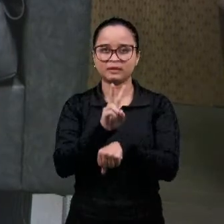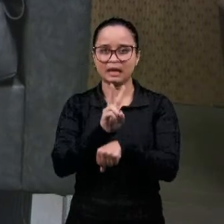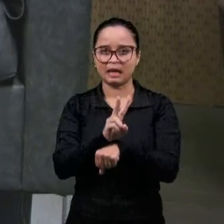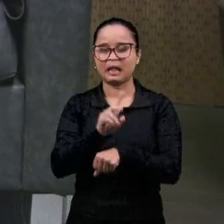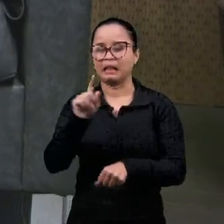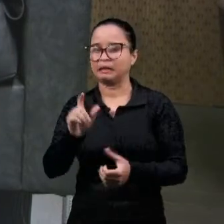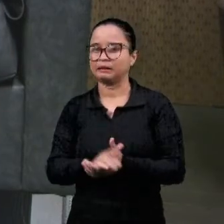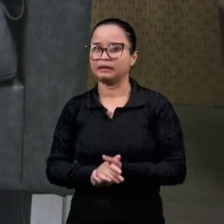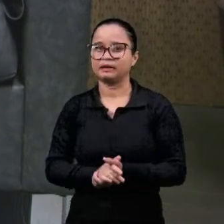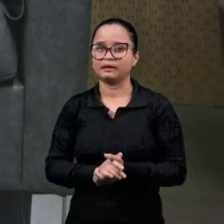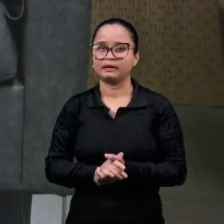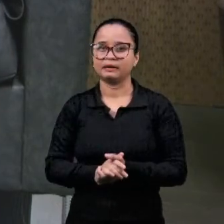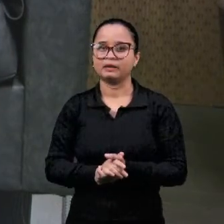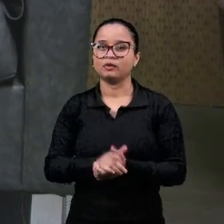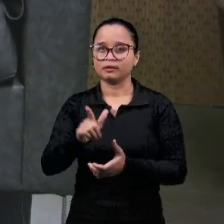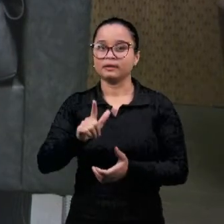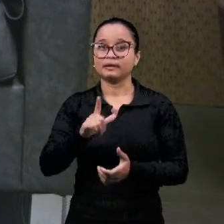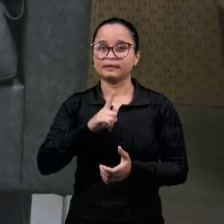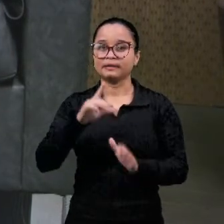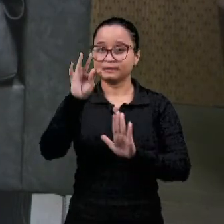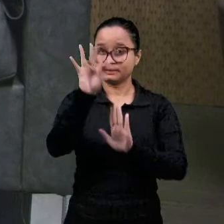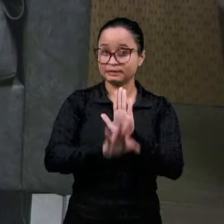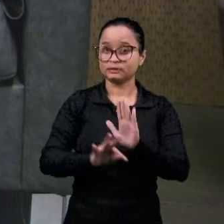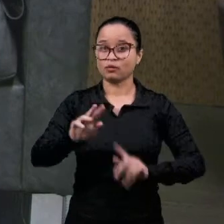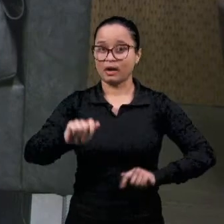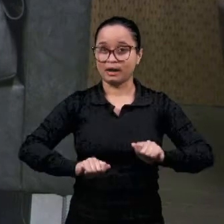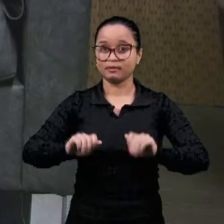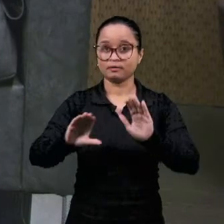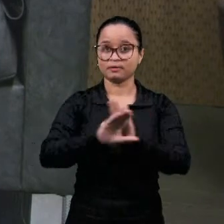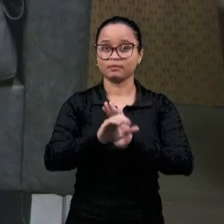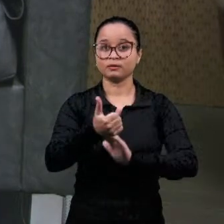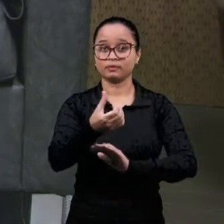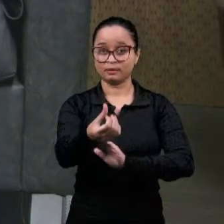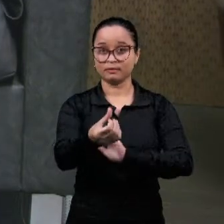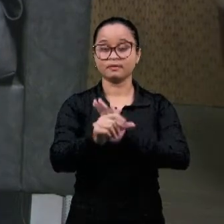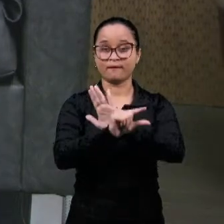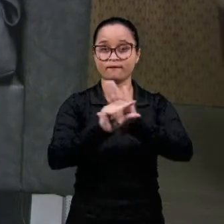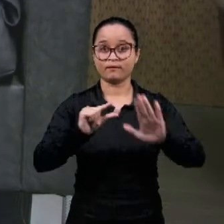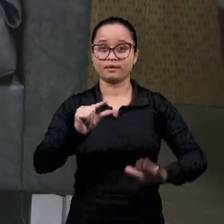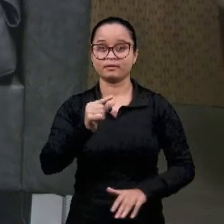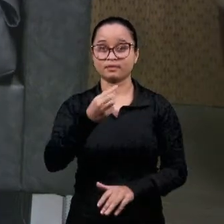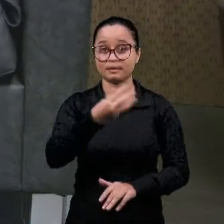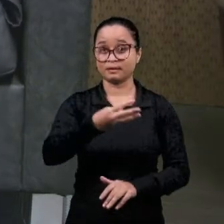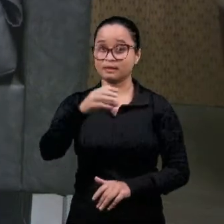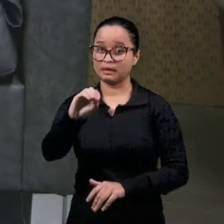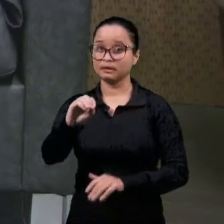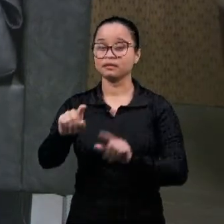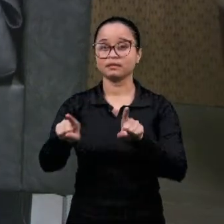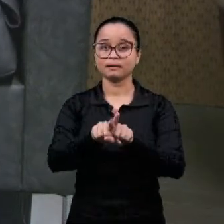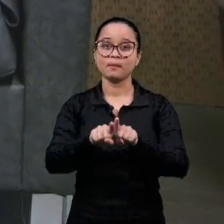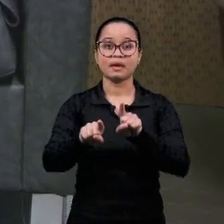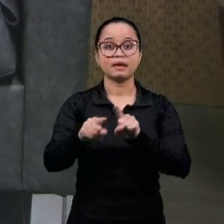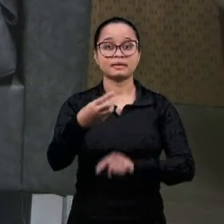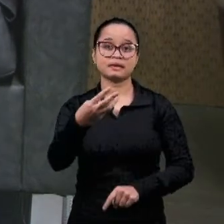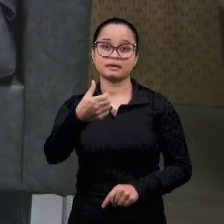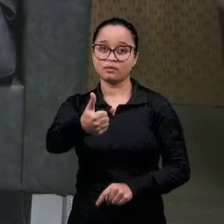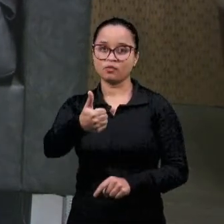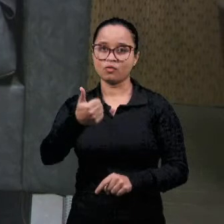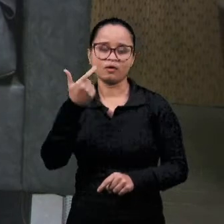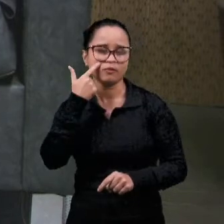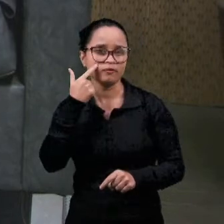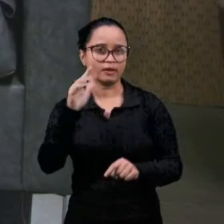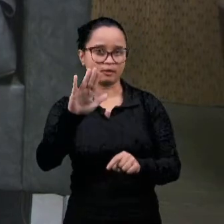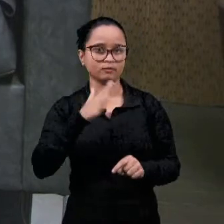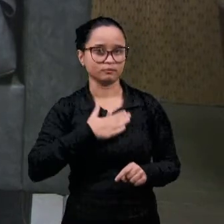abrir e deixar. O texto está em Atos, capítulo 16, versos 30 e 31, conferindo, hein? Isso,